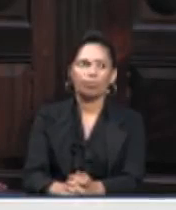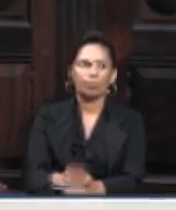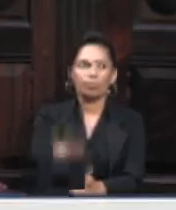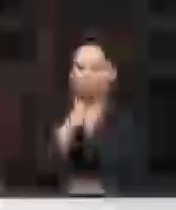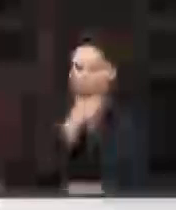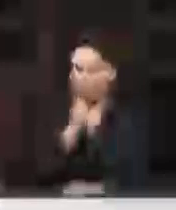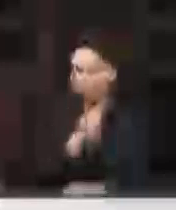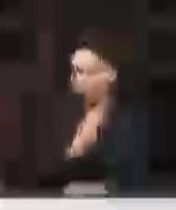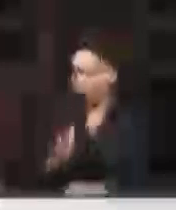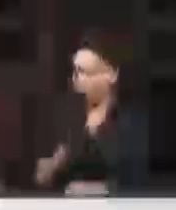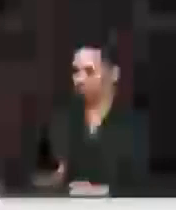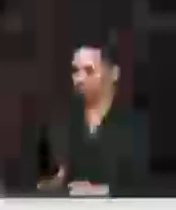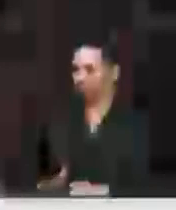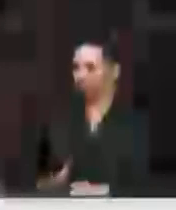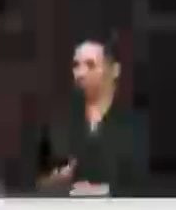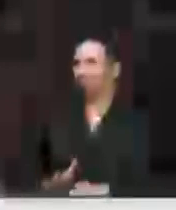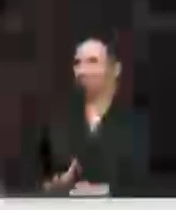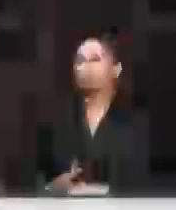Senhor presidente,